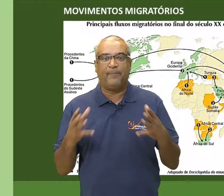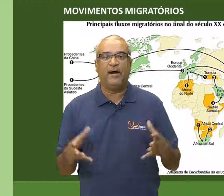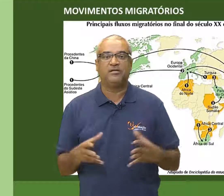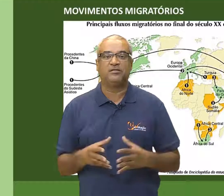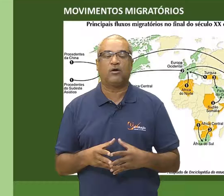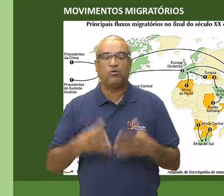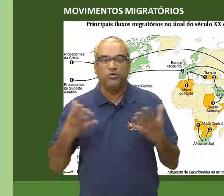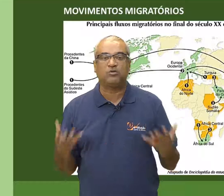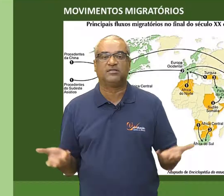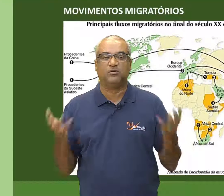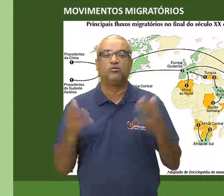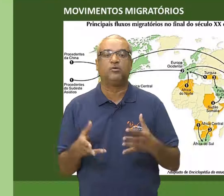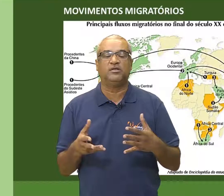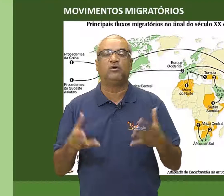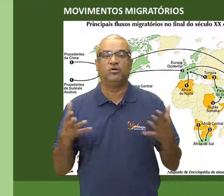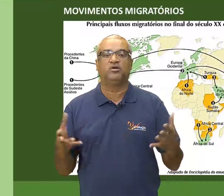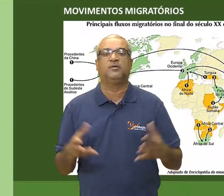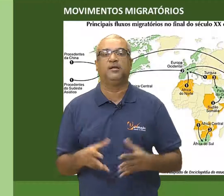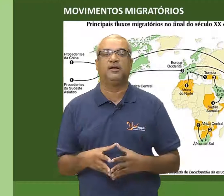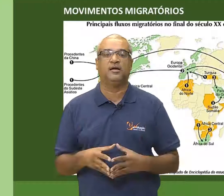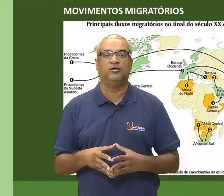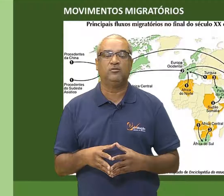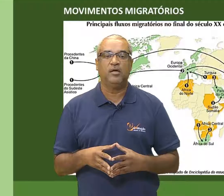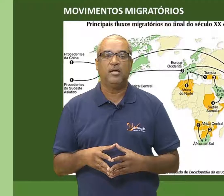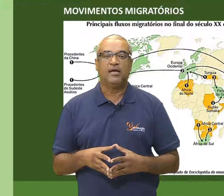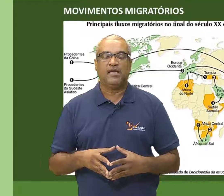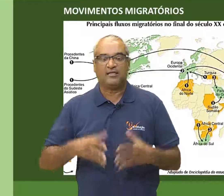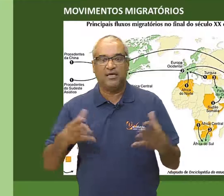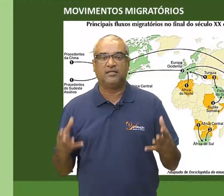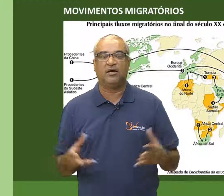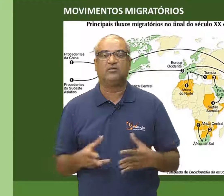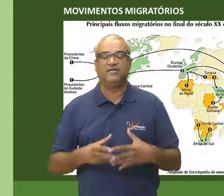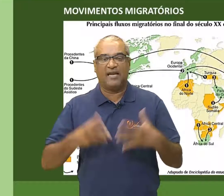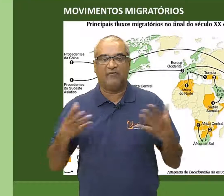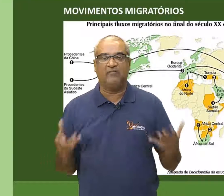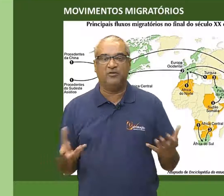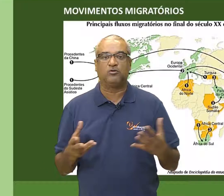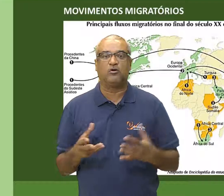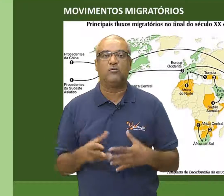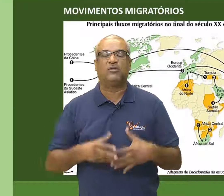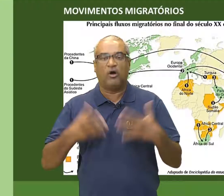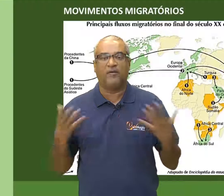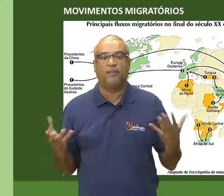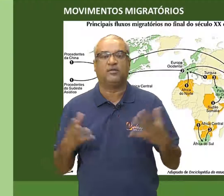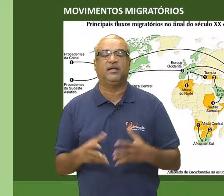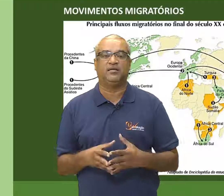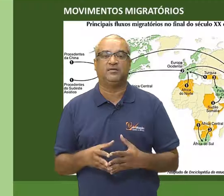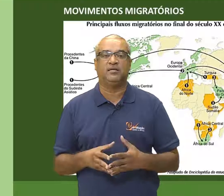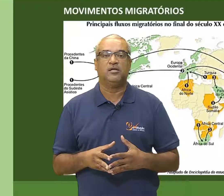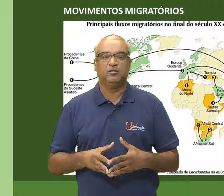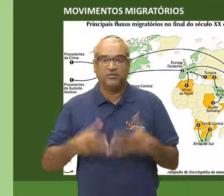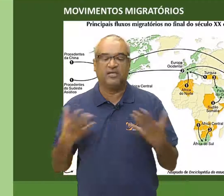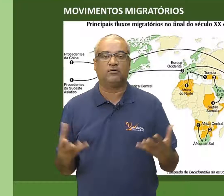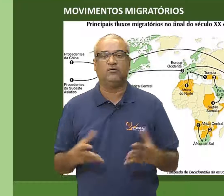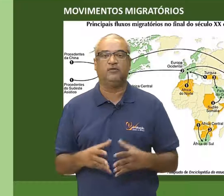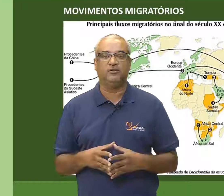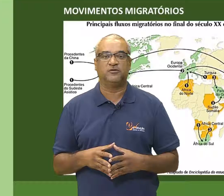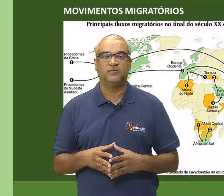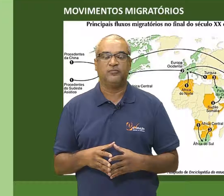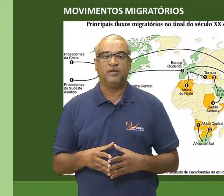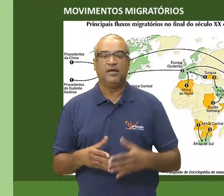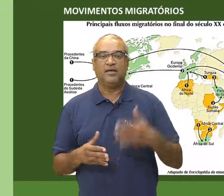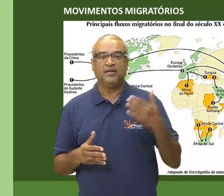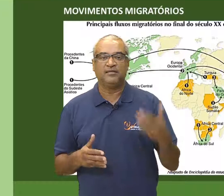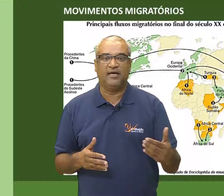fará parte da construção do modelo norte-americano, que até então será visto como uma nova potência do século